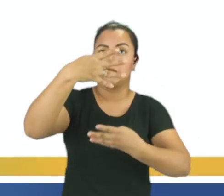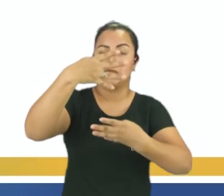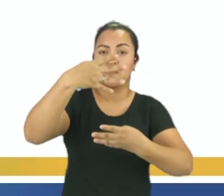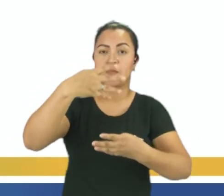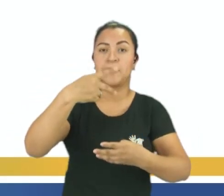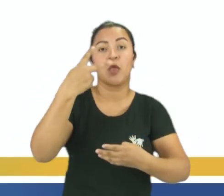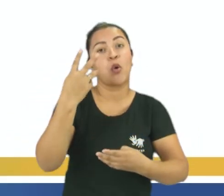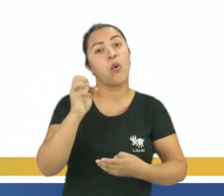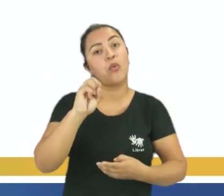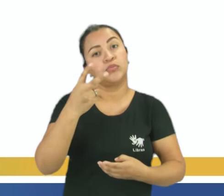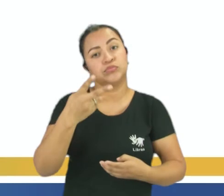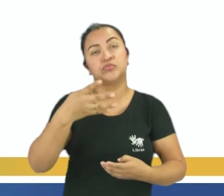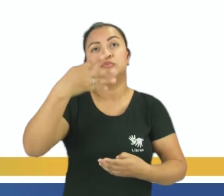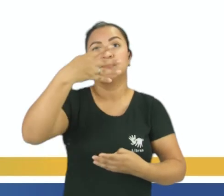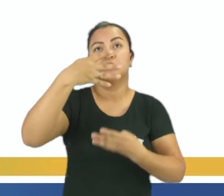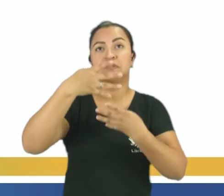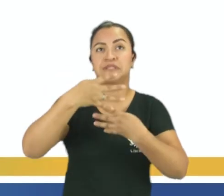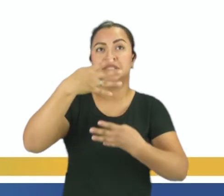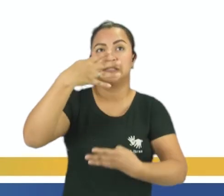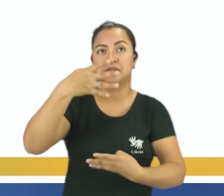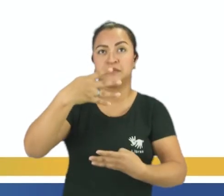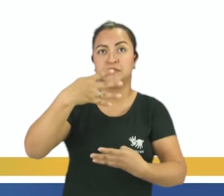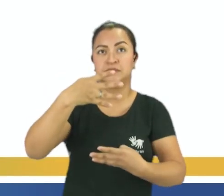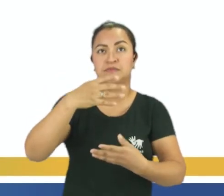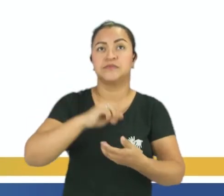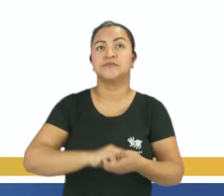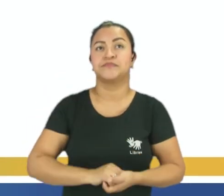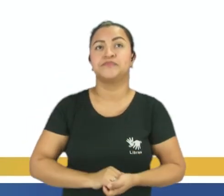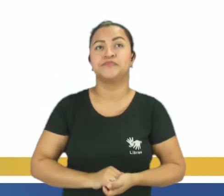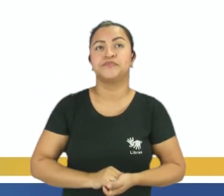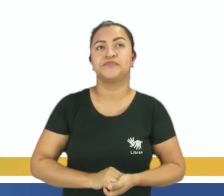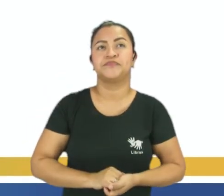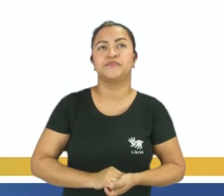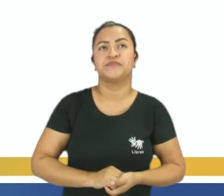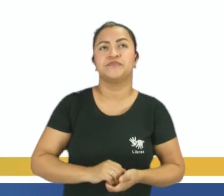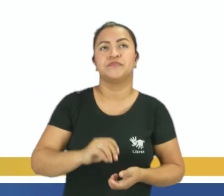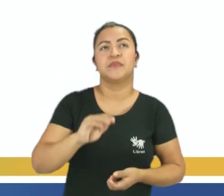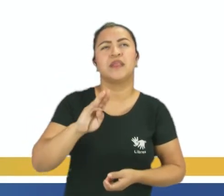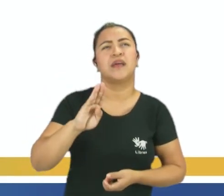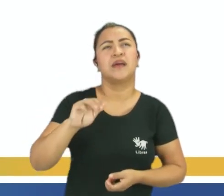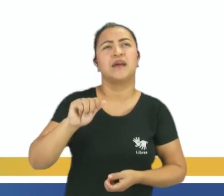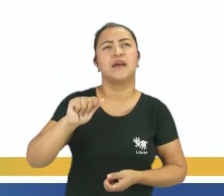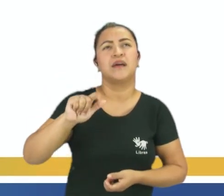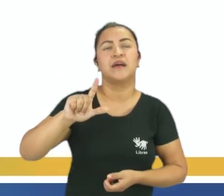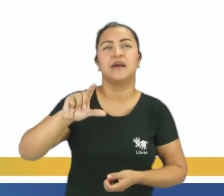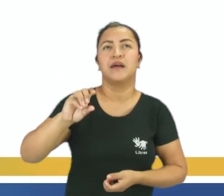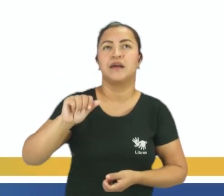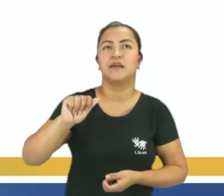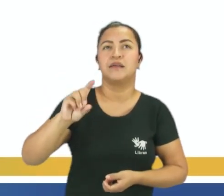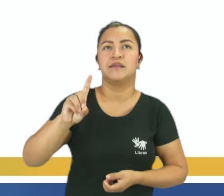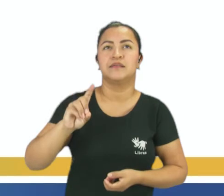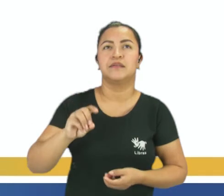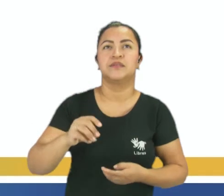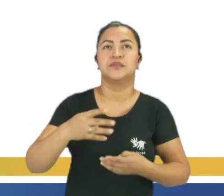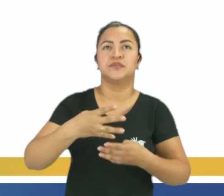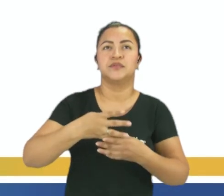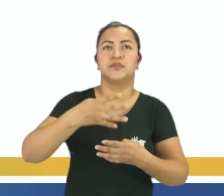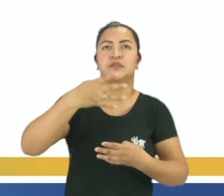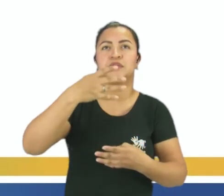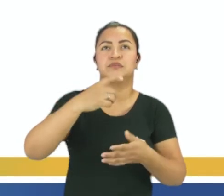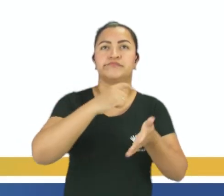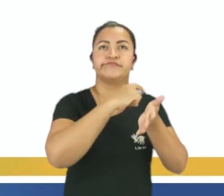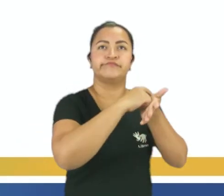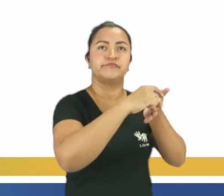também conhecido como quartetos e tercetos. Balada, formado por 3 oitavas